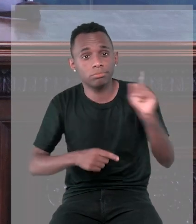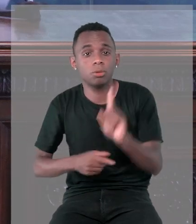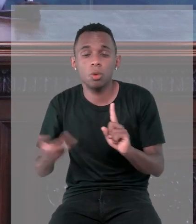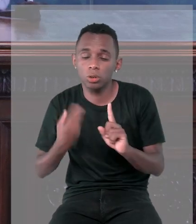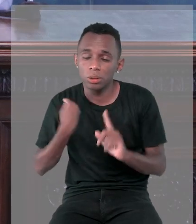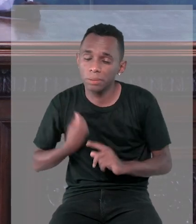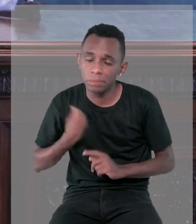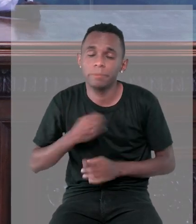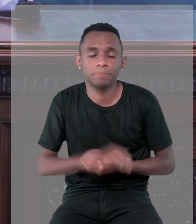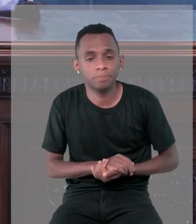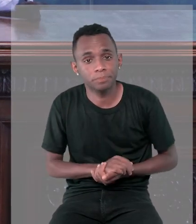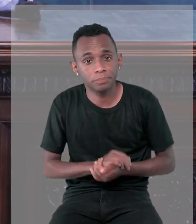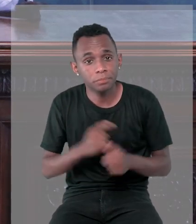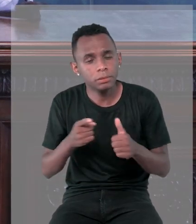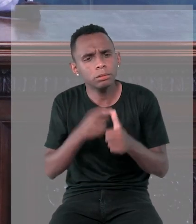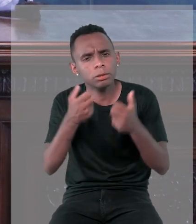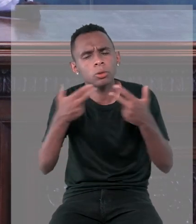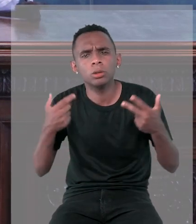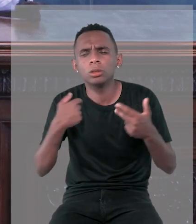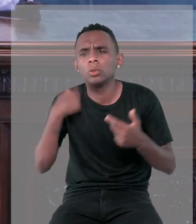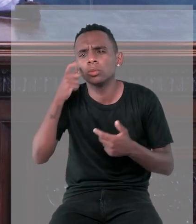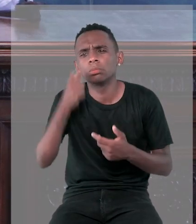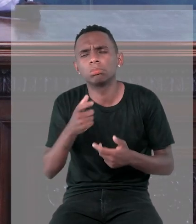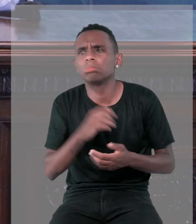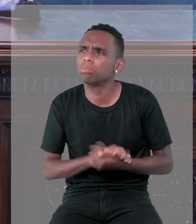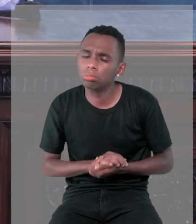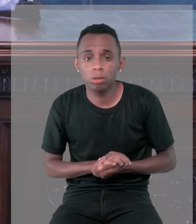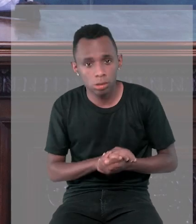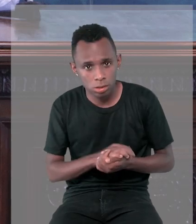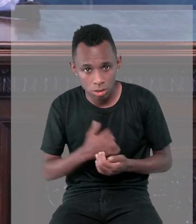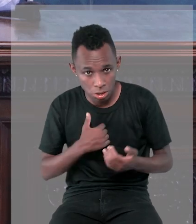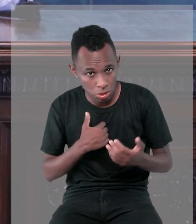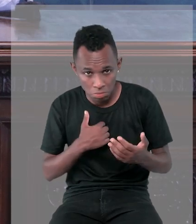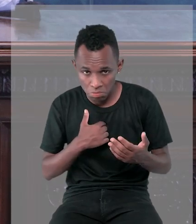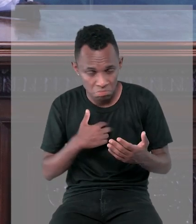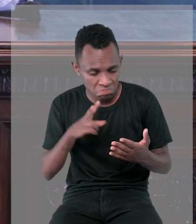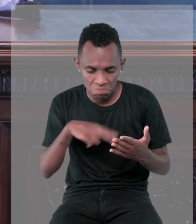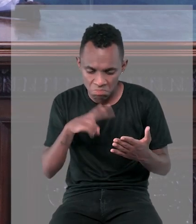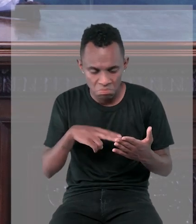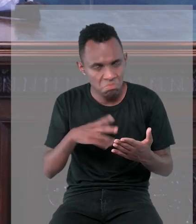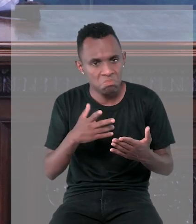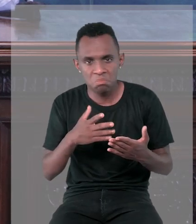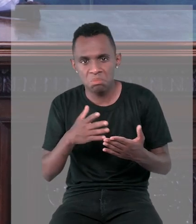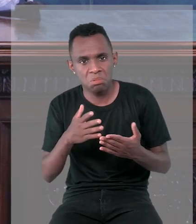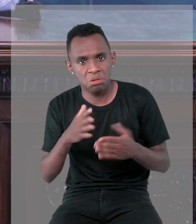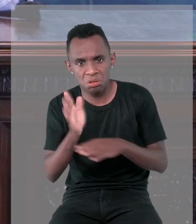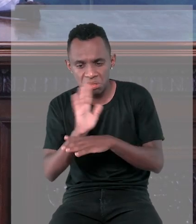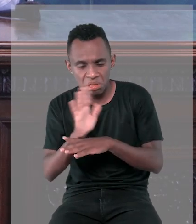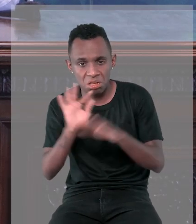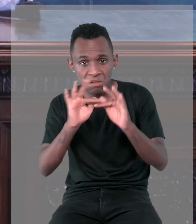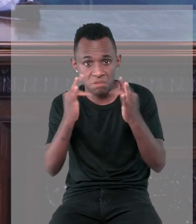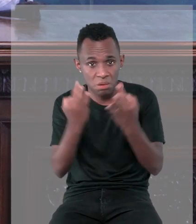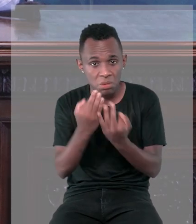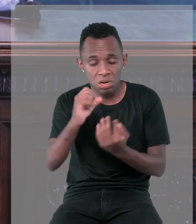hoje. A primeira coisa que você me chama a atenção é o seguinte: eu não vi a Família